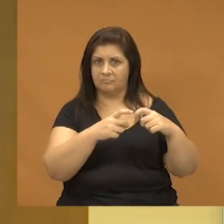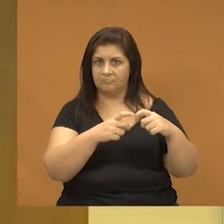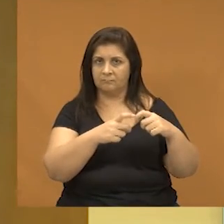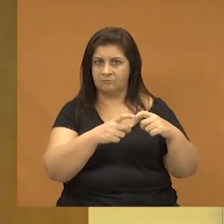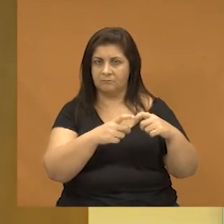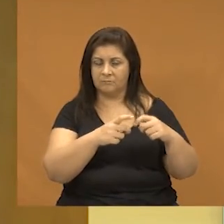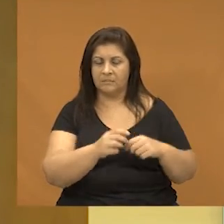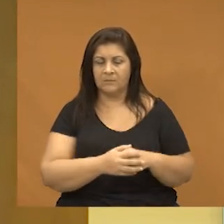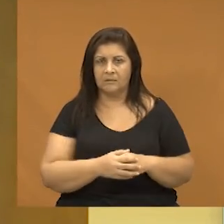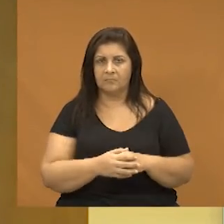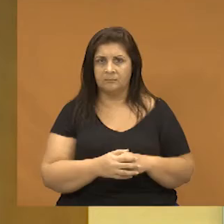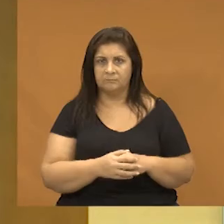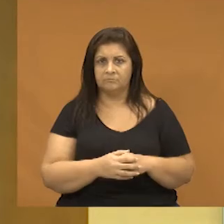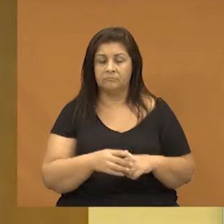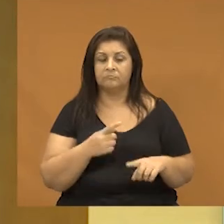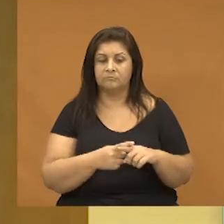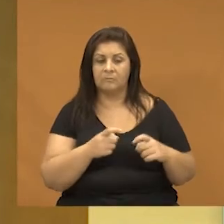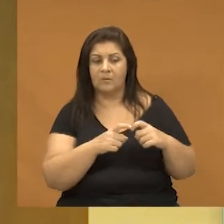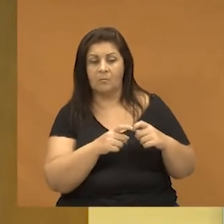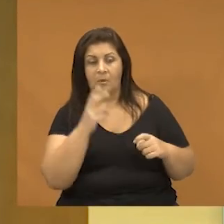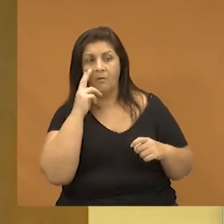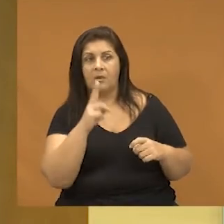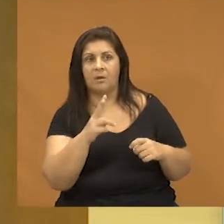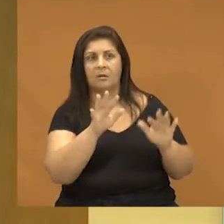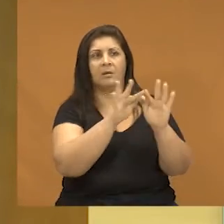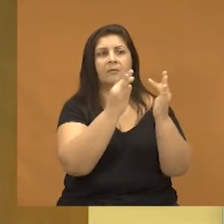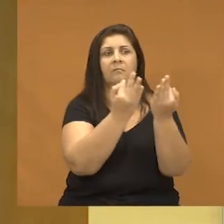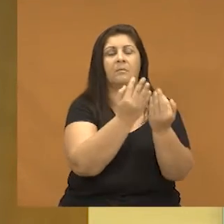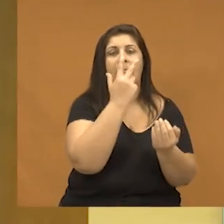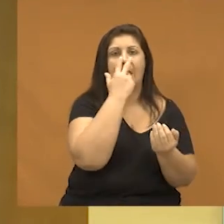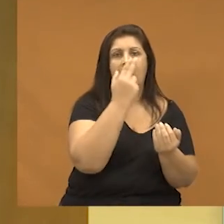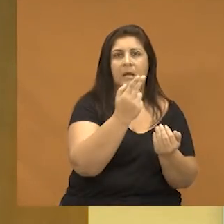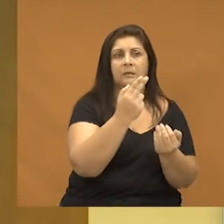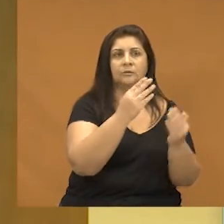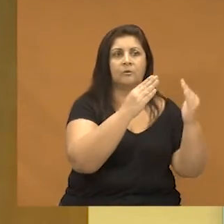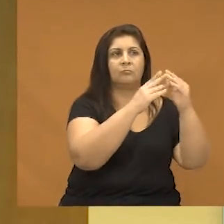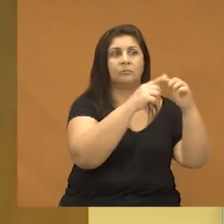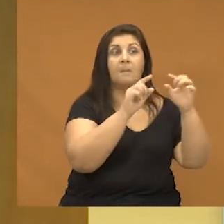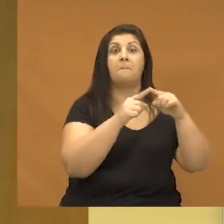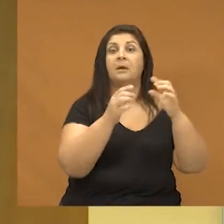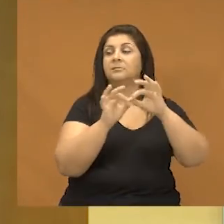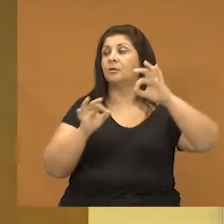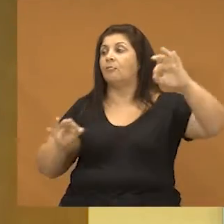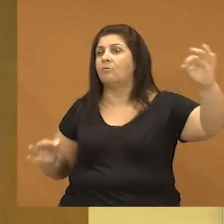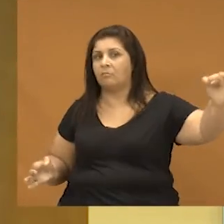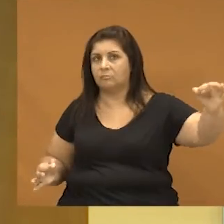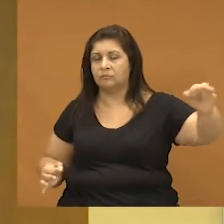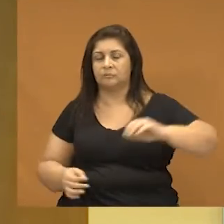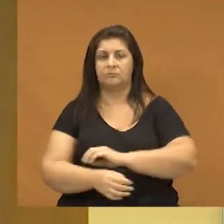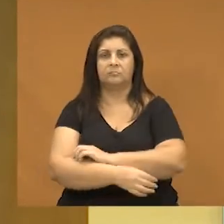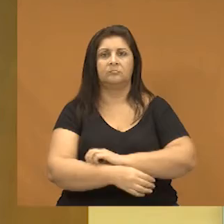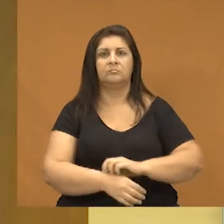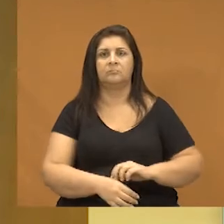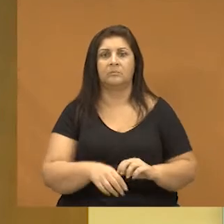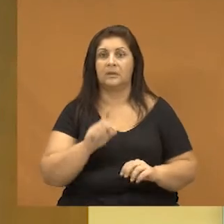regulador. Eu acho que é ele que tem que falar, olha, a família está falando que o Hospital Alvorada, mas vai atravessar a cidade inteira para chegar lá, de